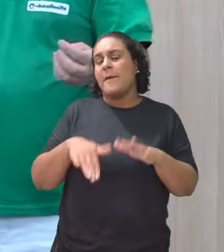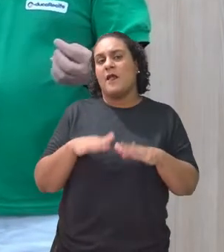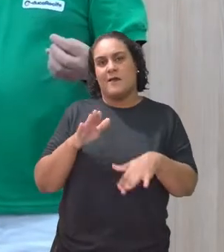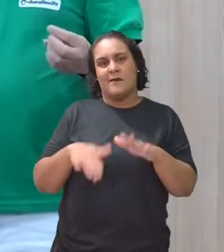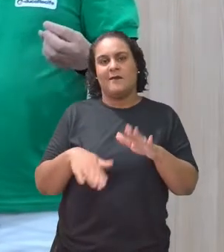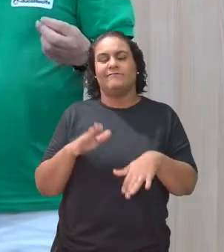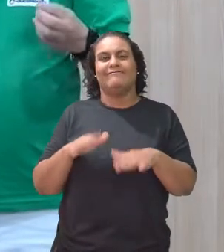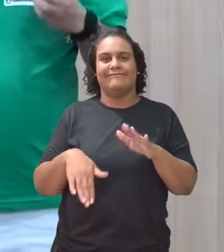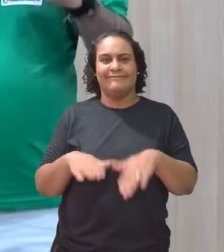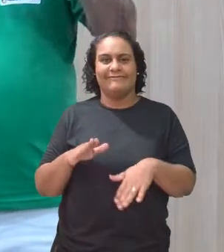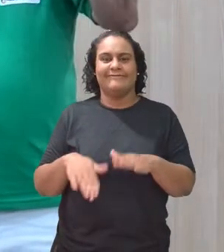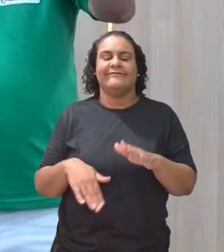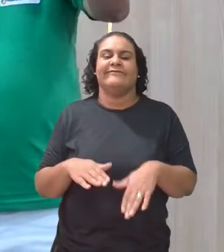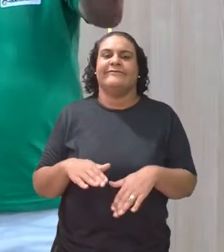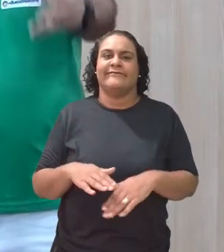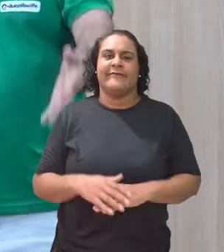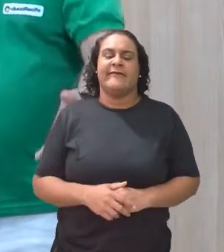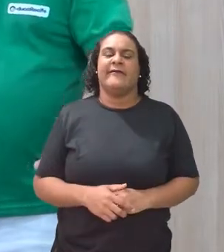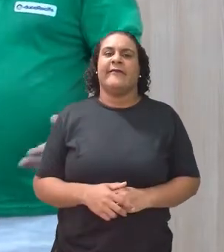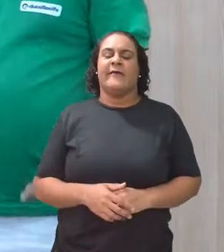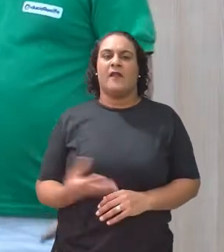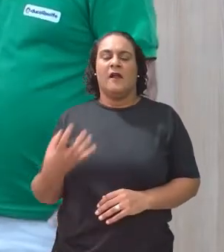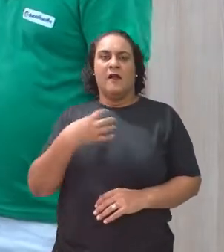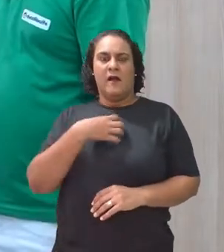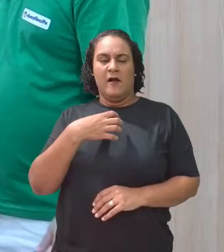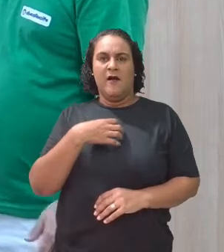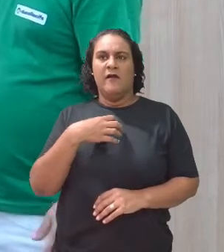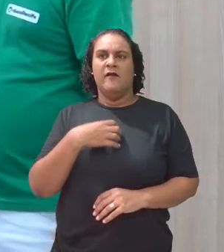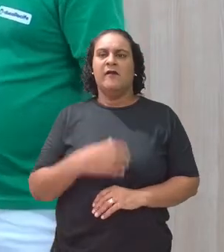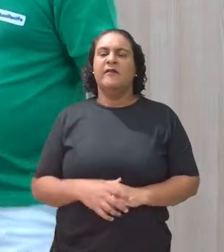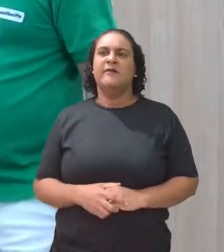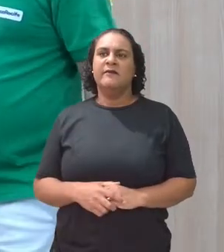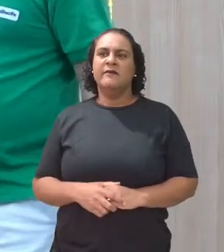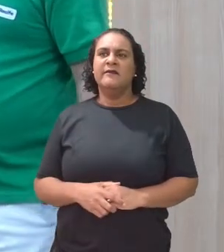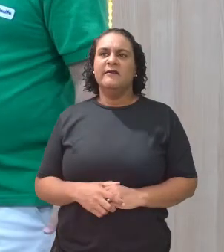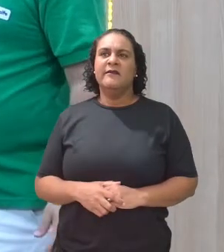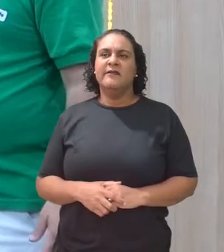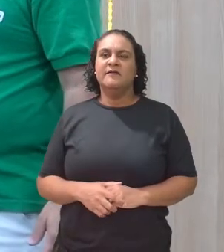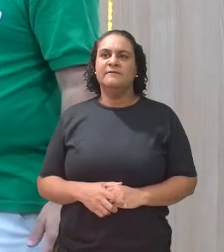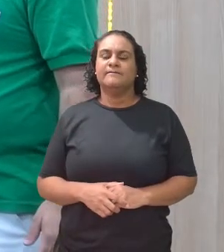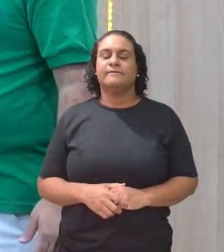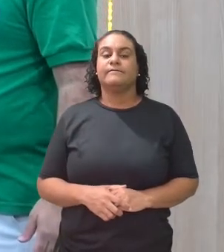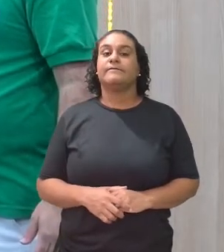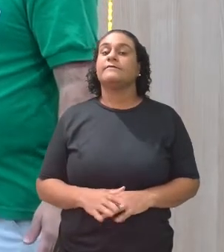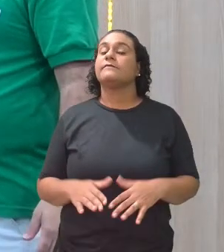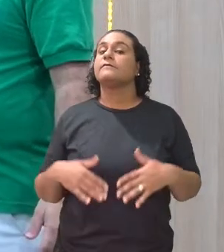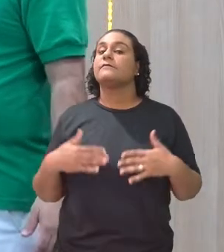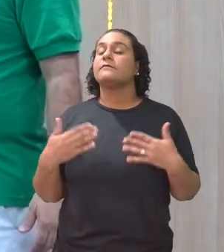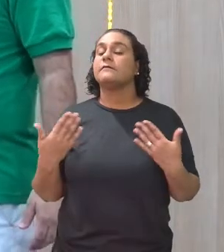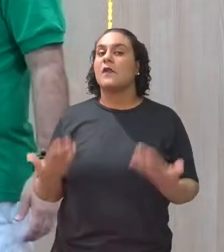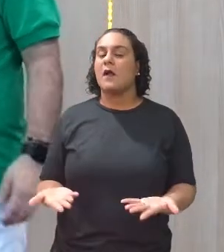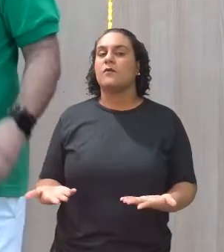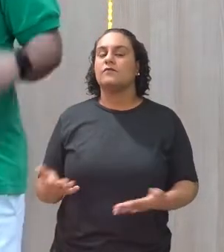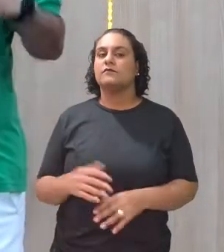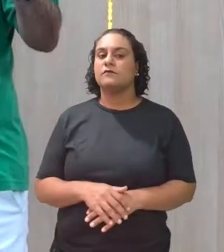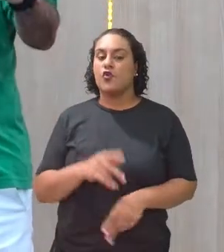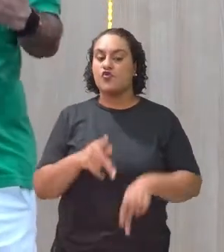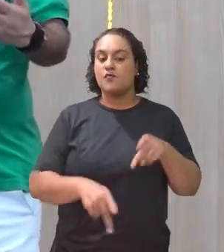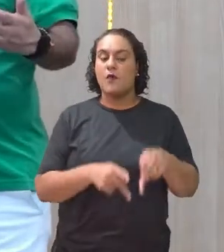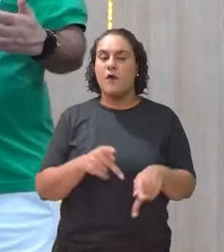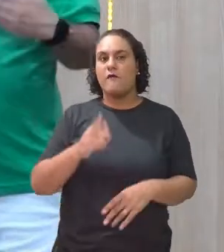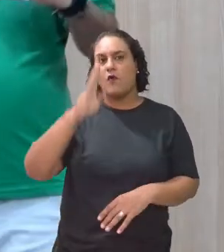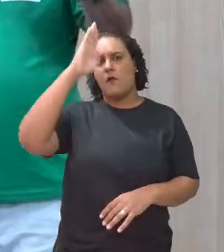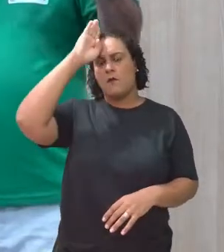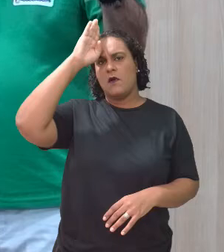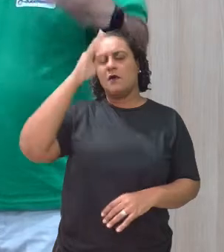alguém de modo aí mais grosseiro. Então, mas no caso, né, dos romanos, eles se